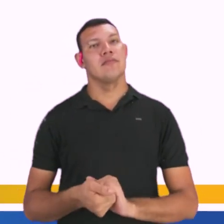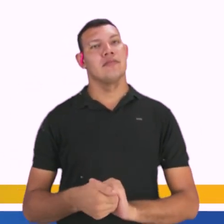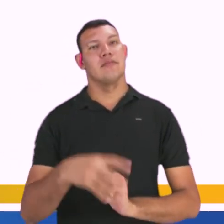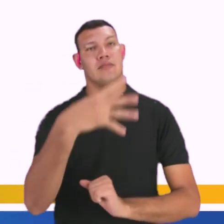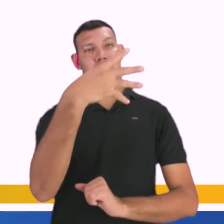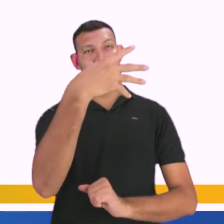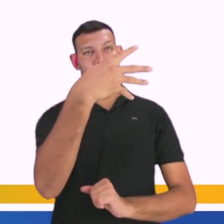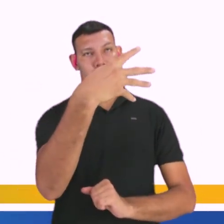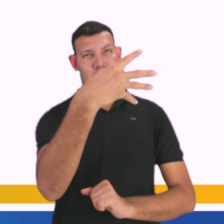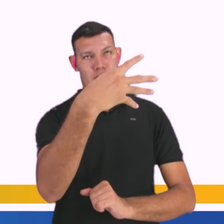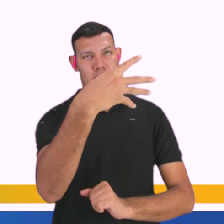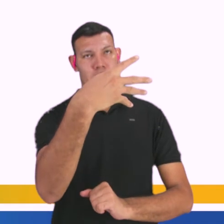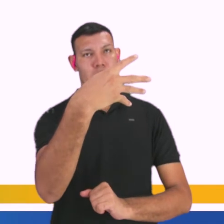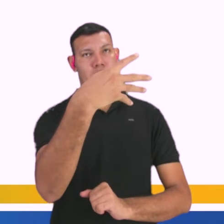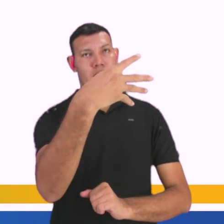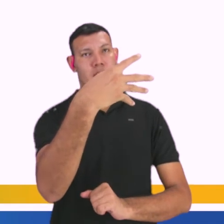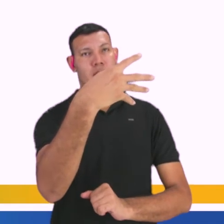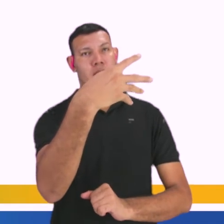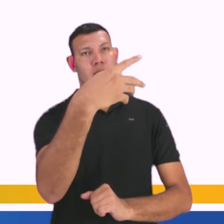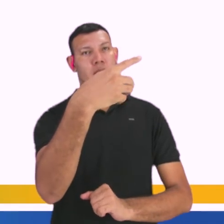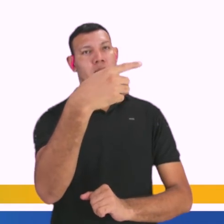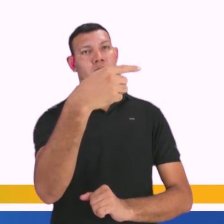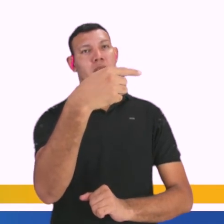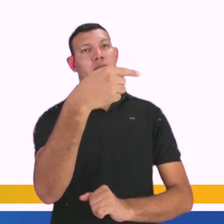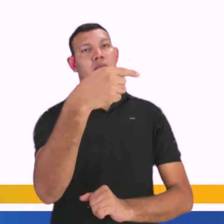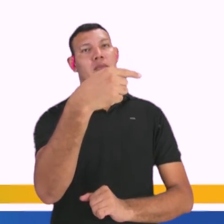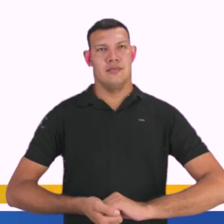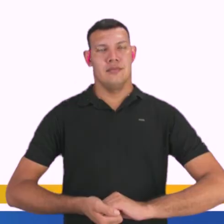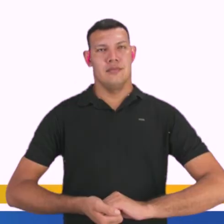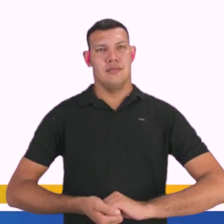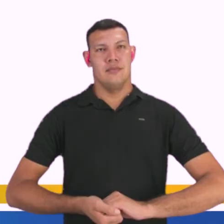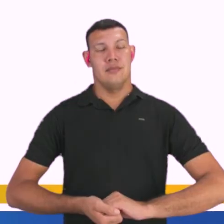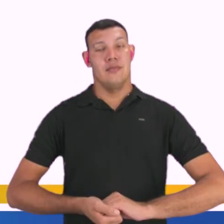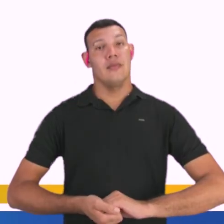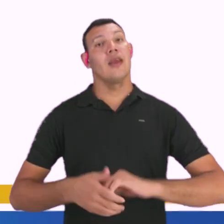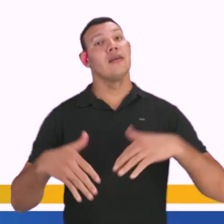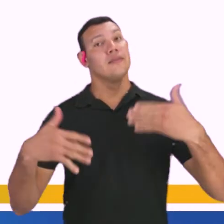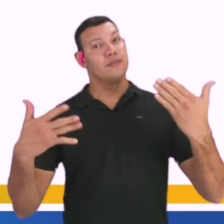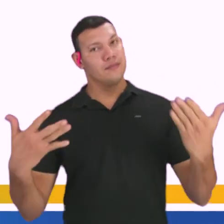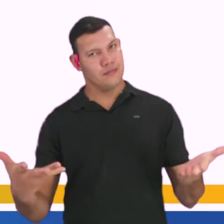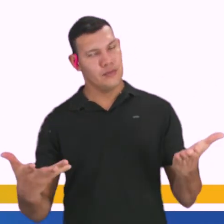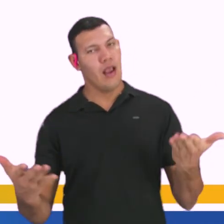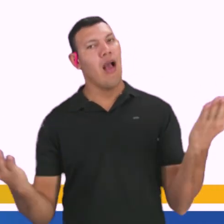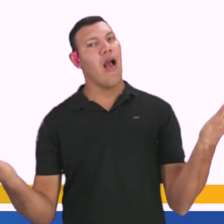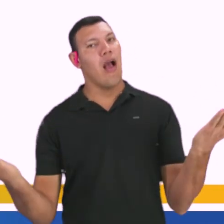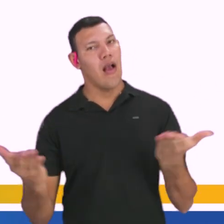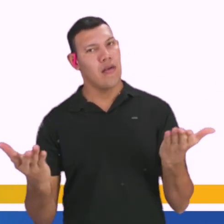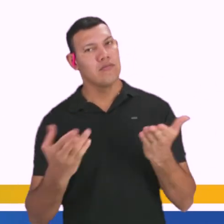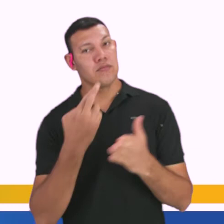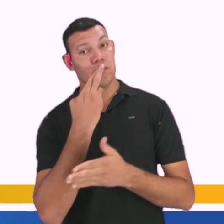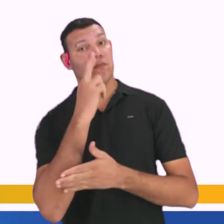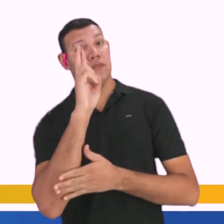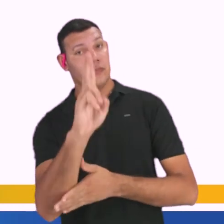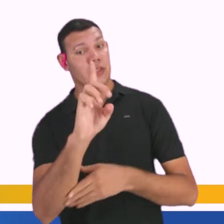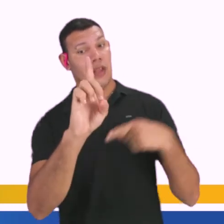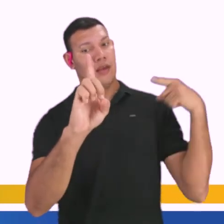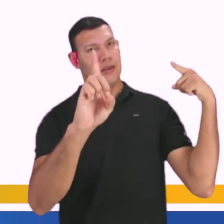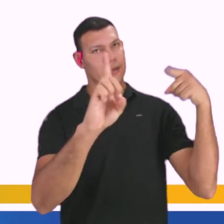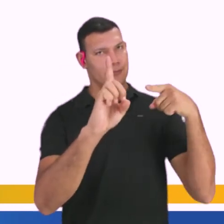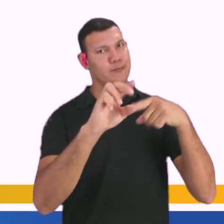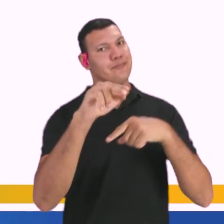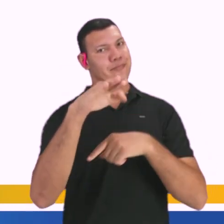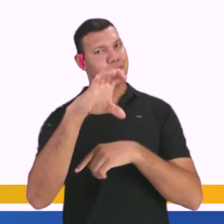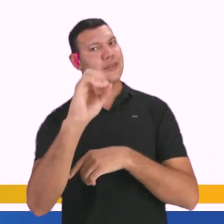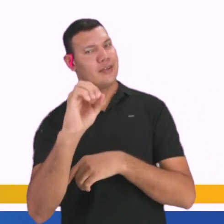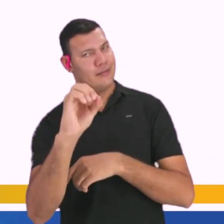4m - 2 e fala zero E aí pessoal nós vamos ter que resolver o determinante